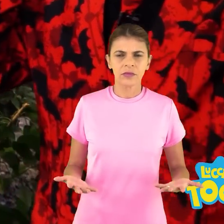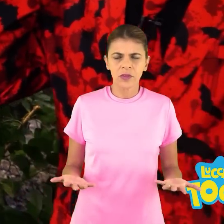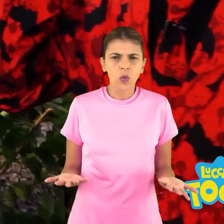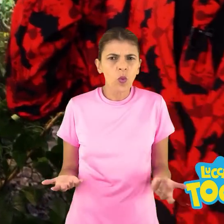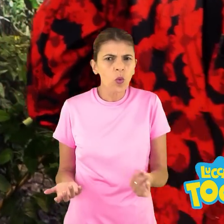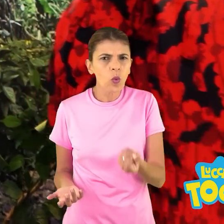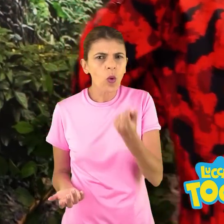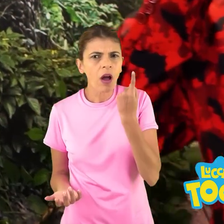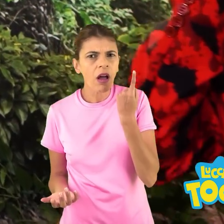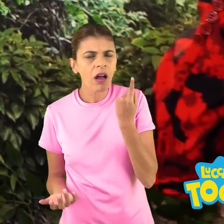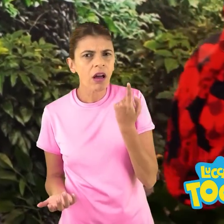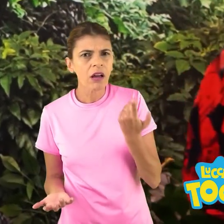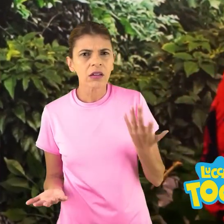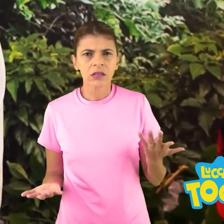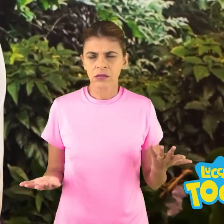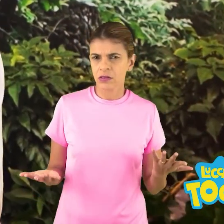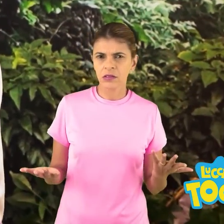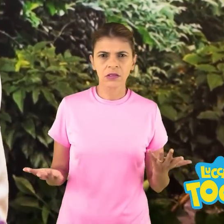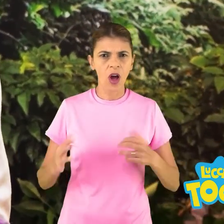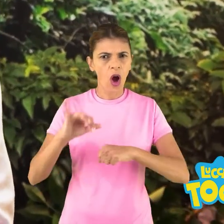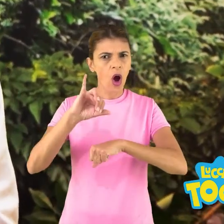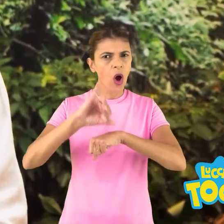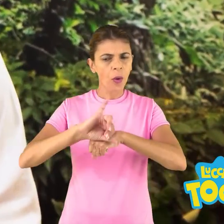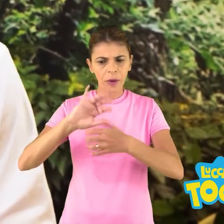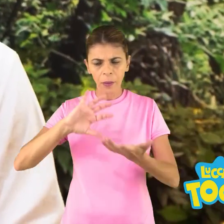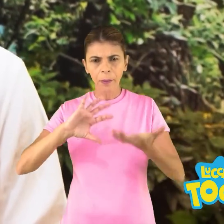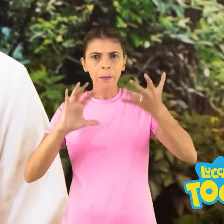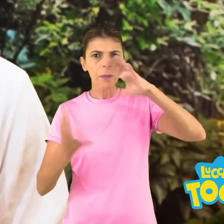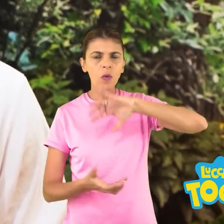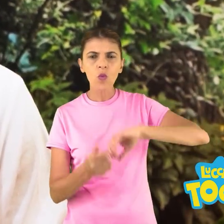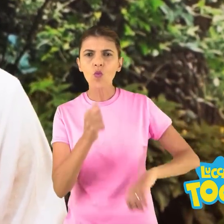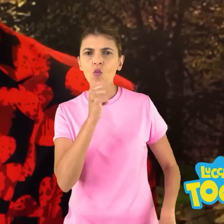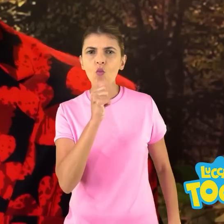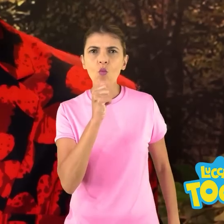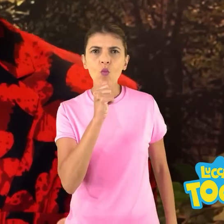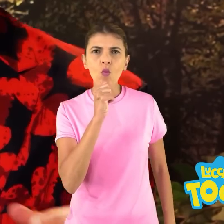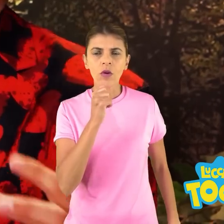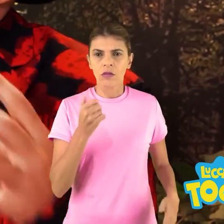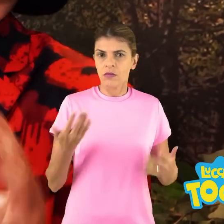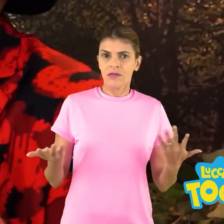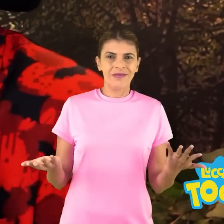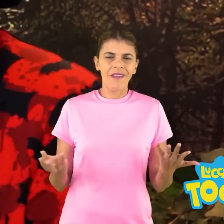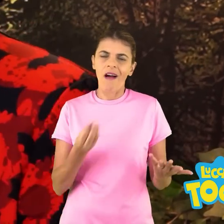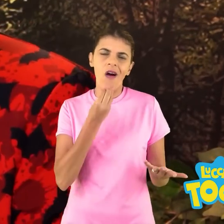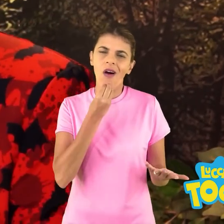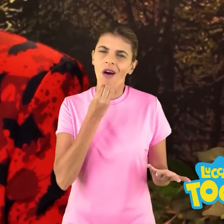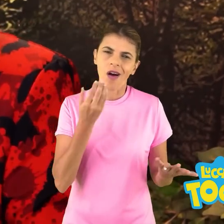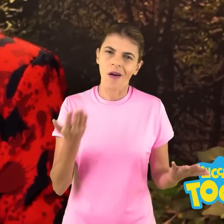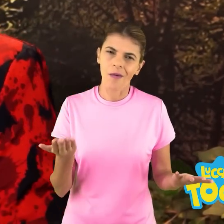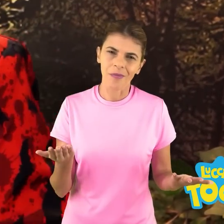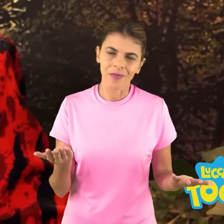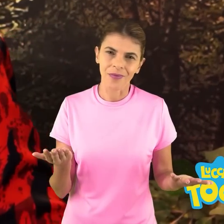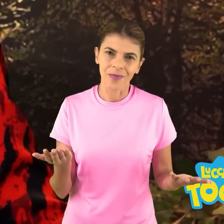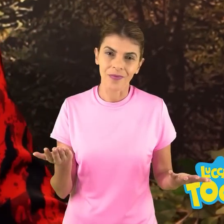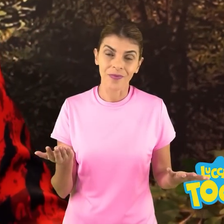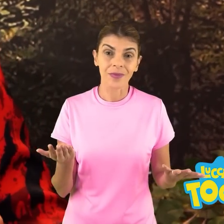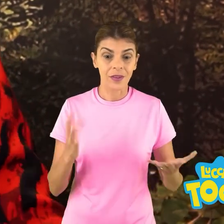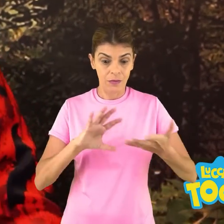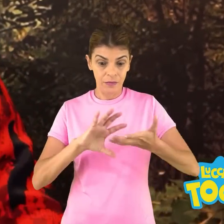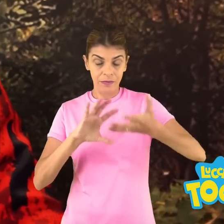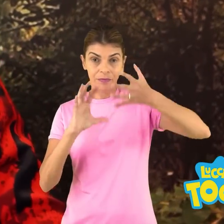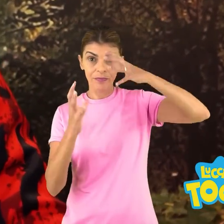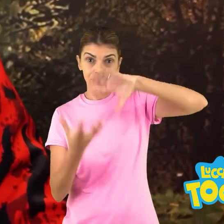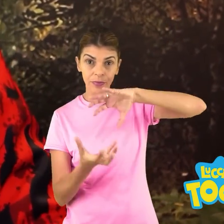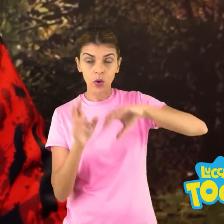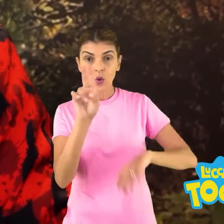Ué? O objeto do mundo reverso não tá aqui. Mas é claro que não. Quando o objeto do mundo